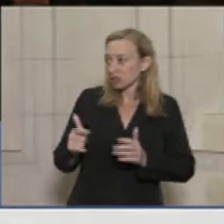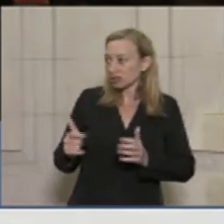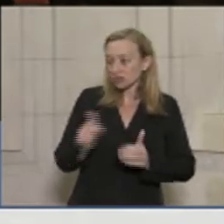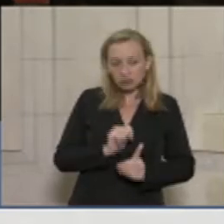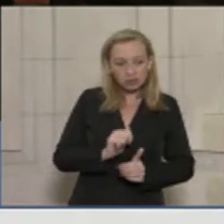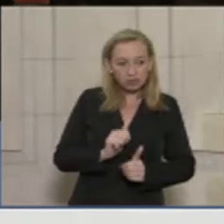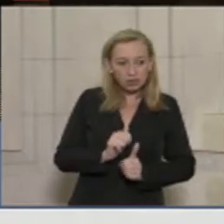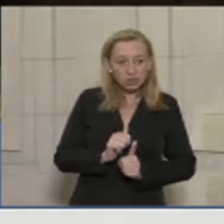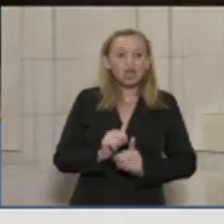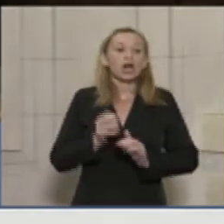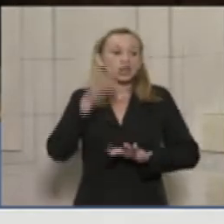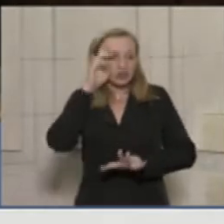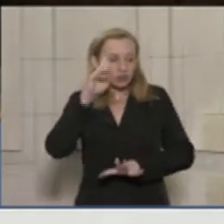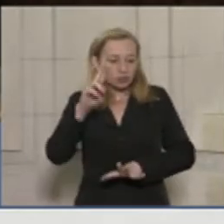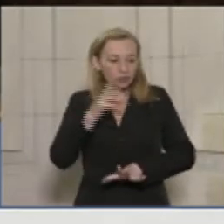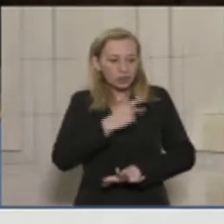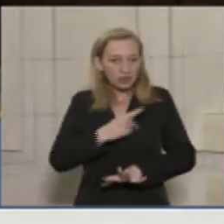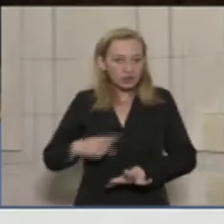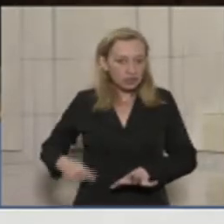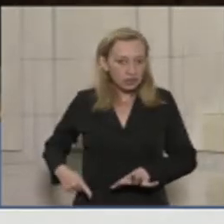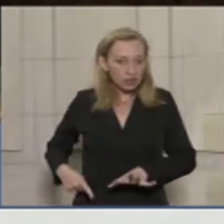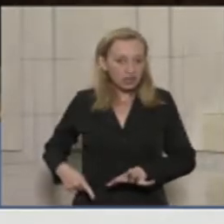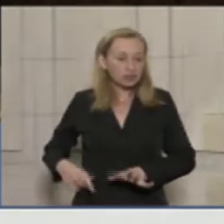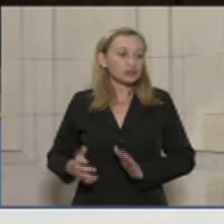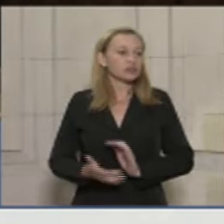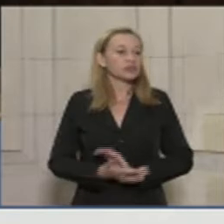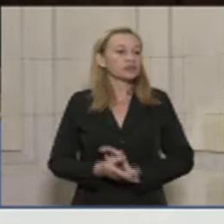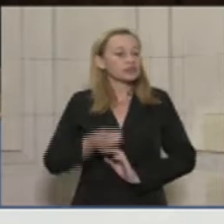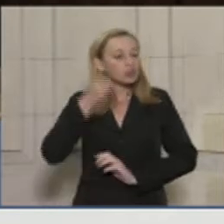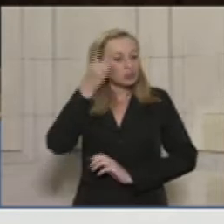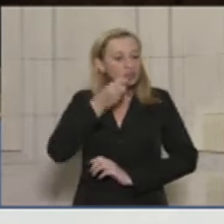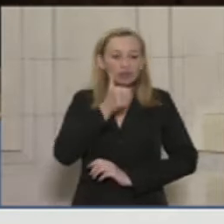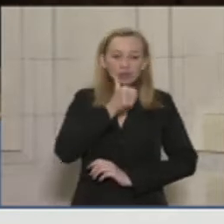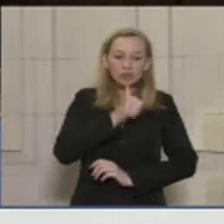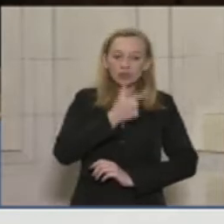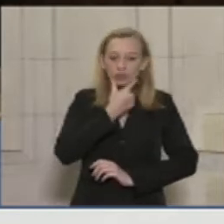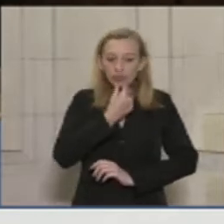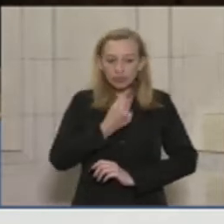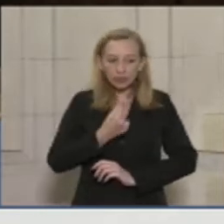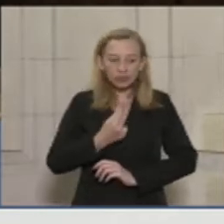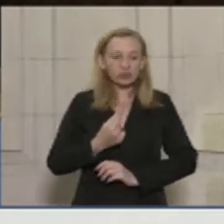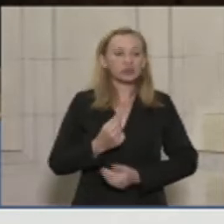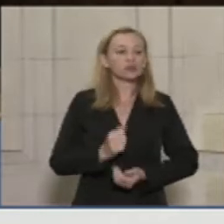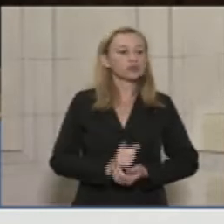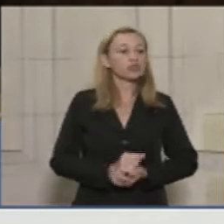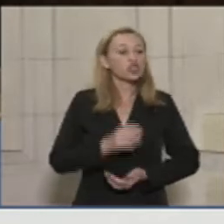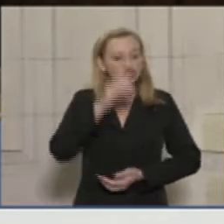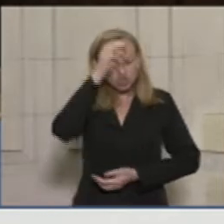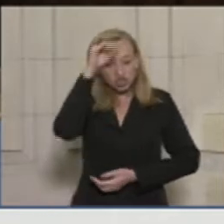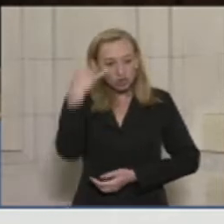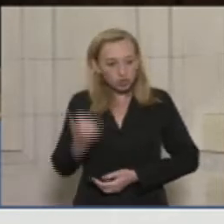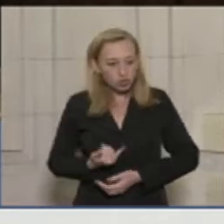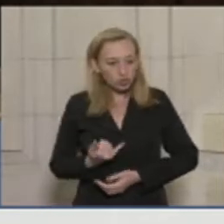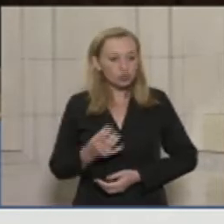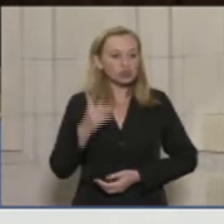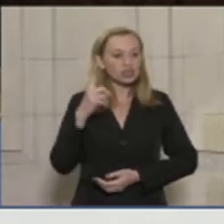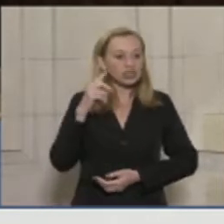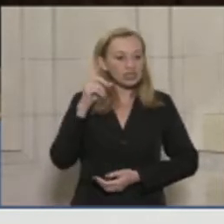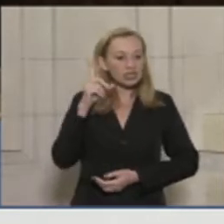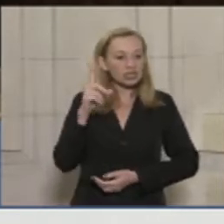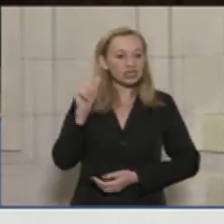Senhor presidente, senhora deputada, senhoras deputadas, senhor deputado Chicão Bulhões, Tia Ju, Dani